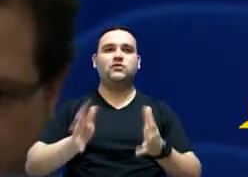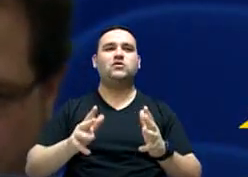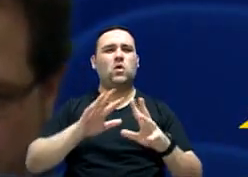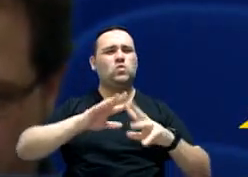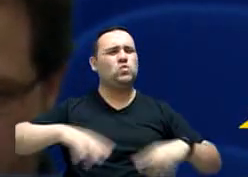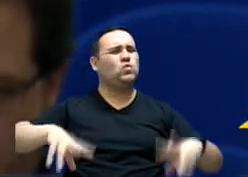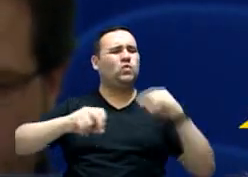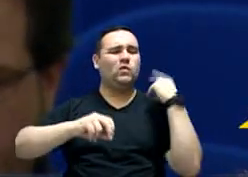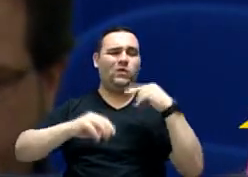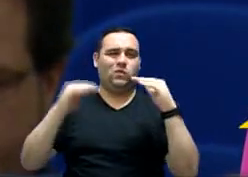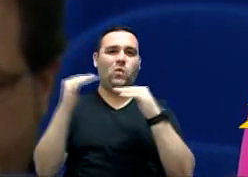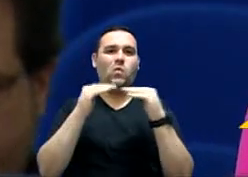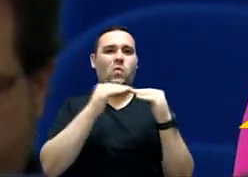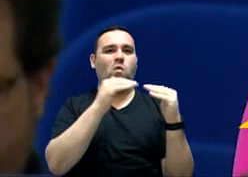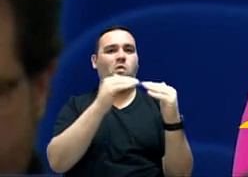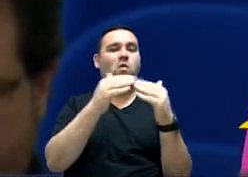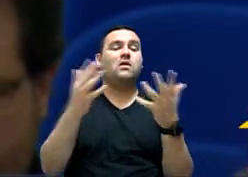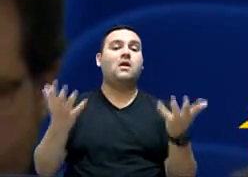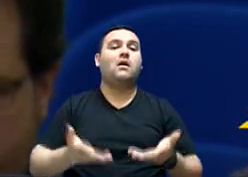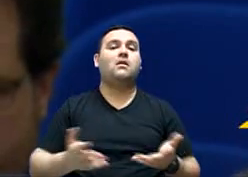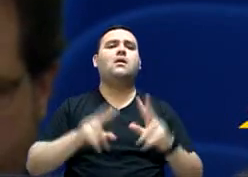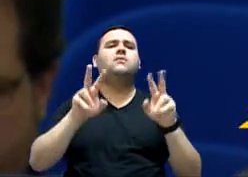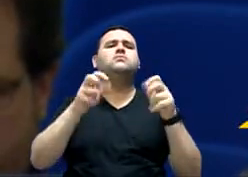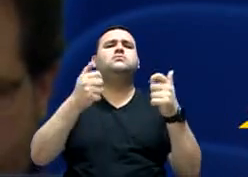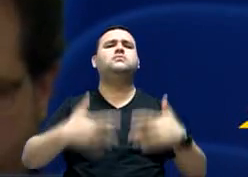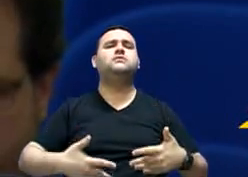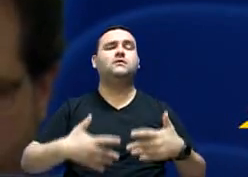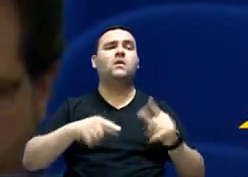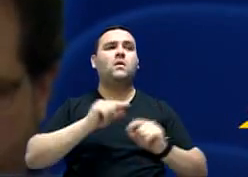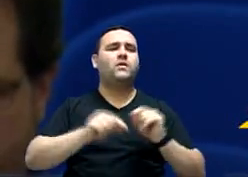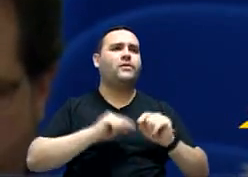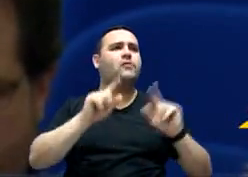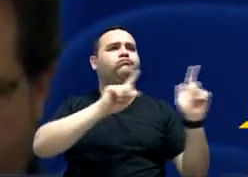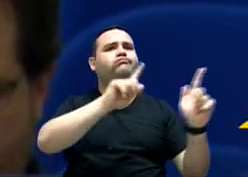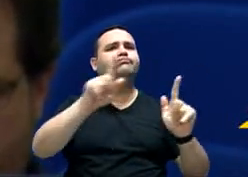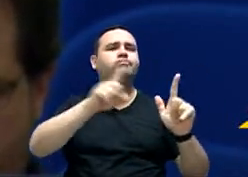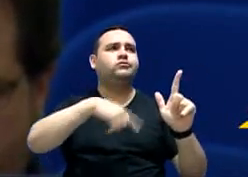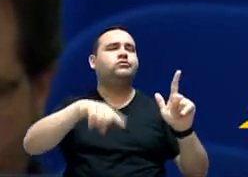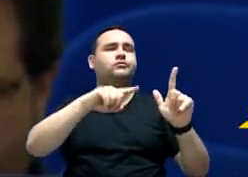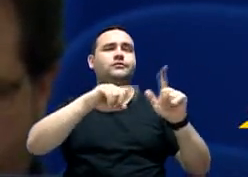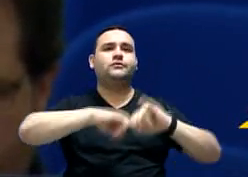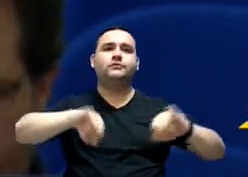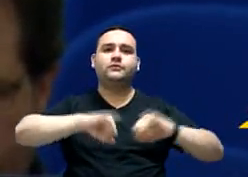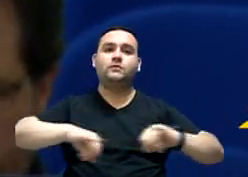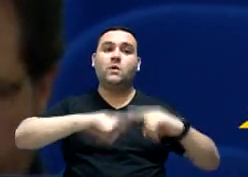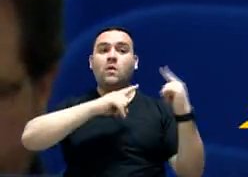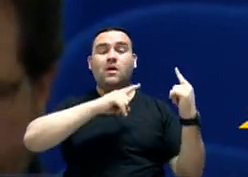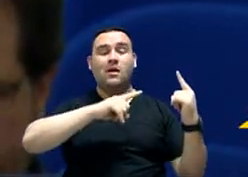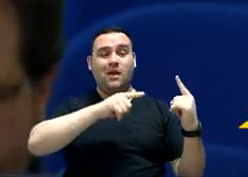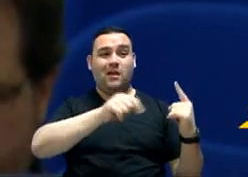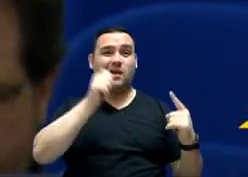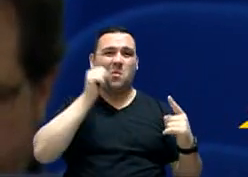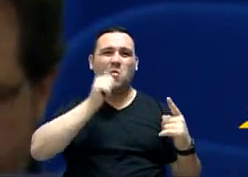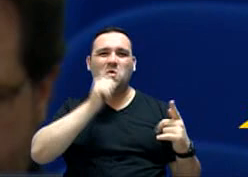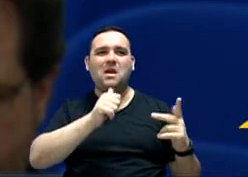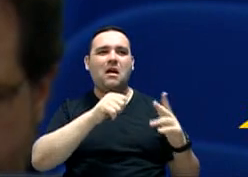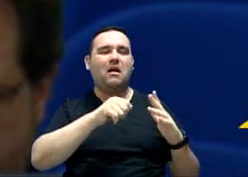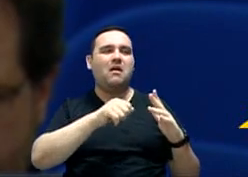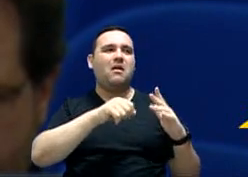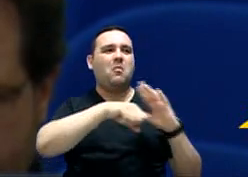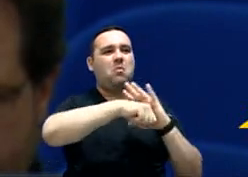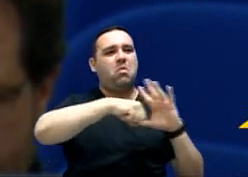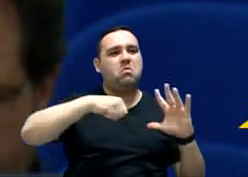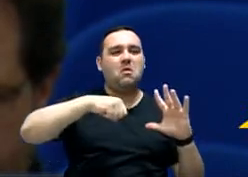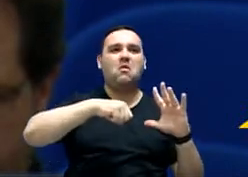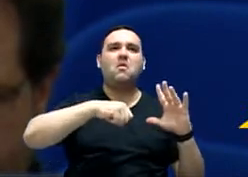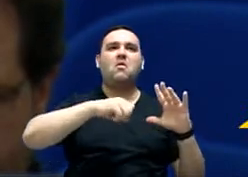por unanimidade, né? Ele trata aí de campanha de enfrentamento à violência, né, contra